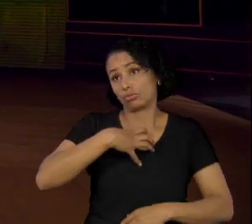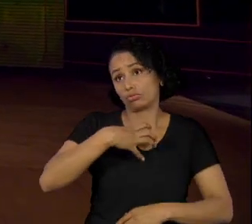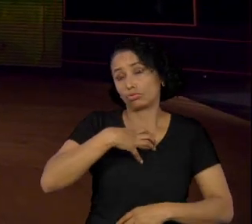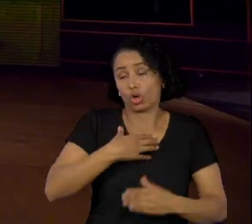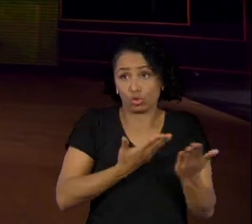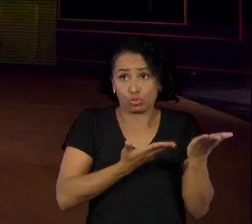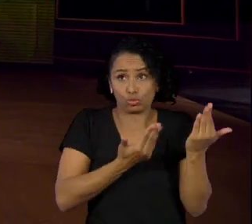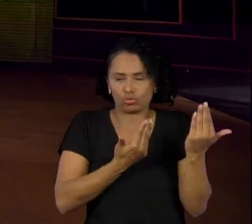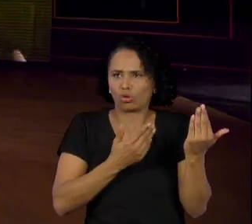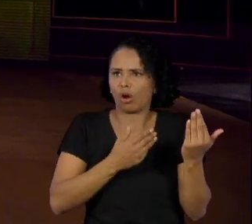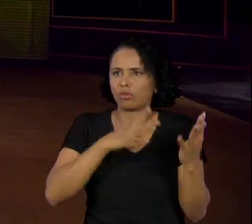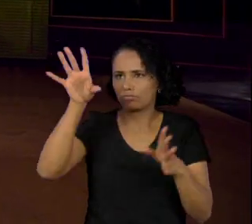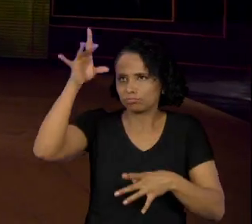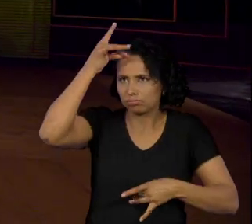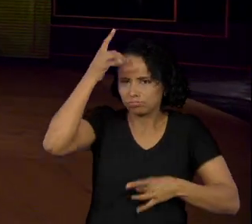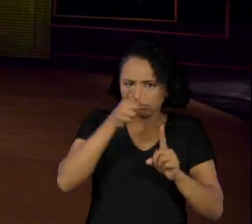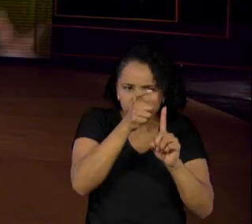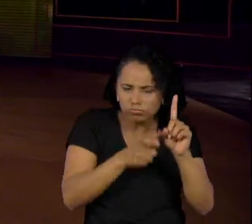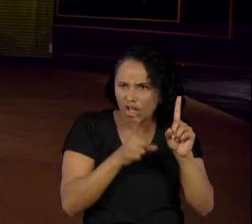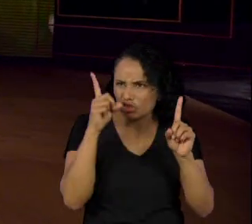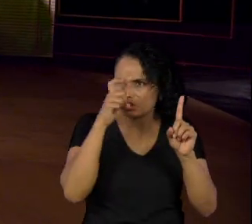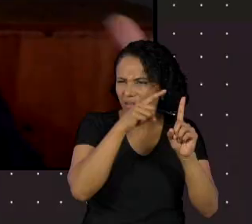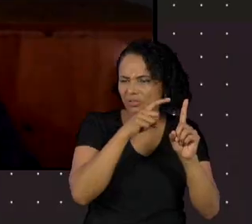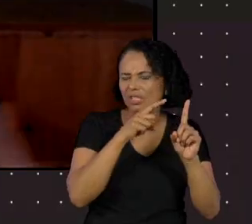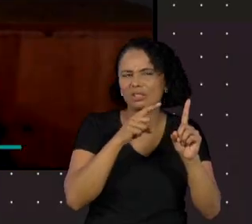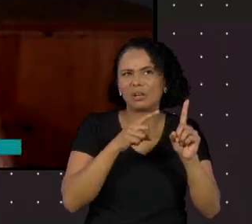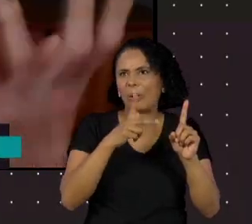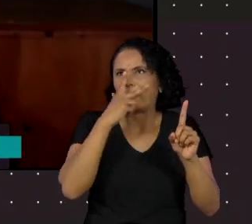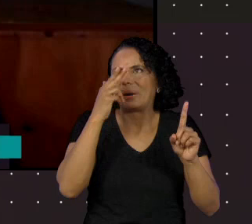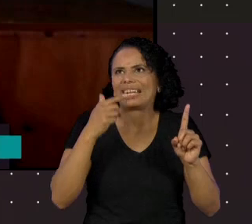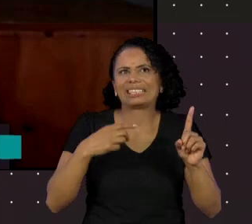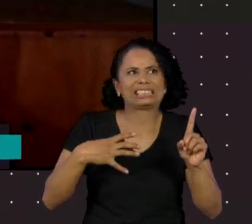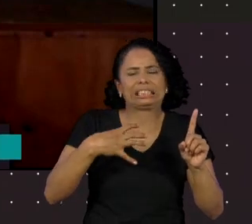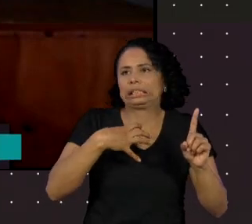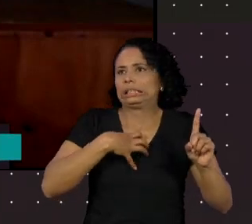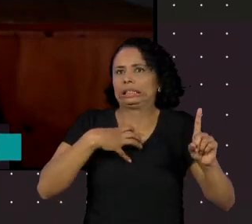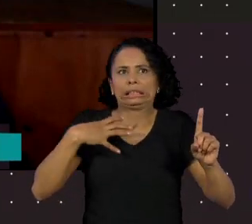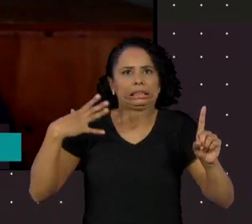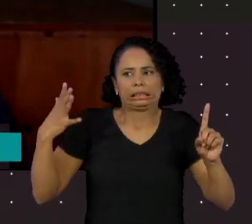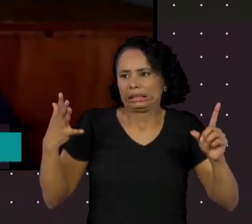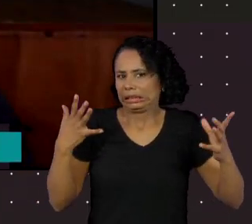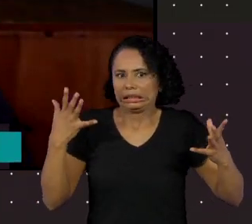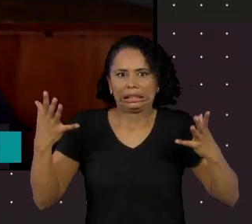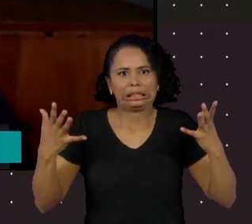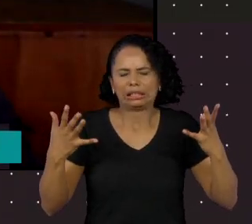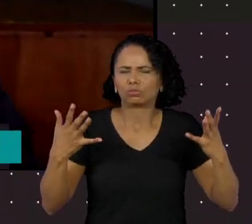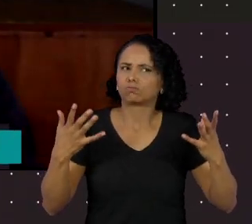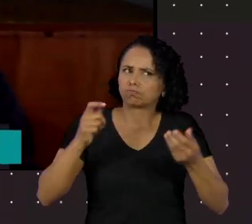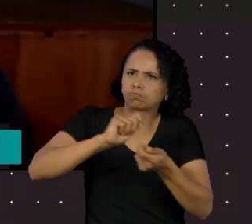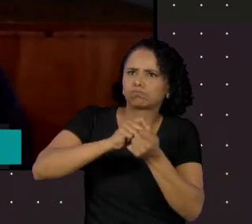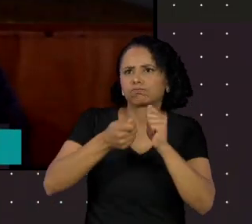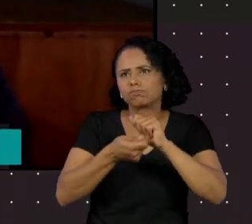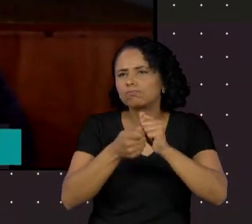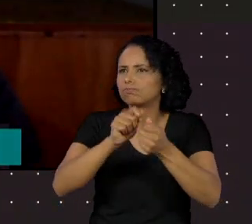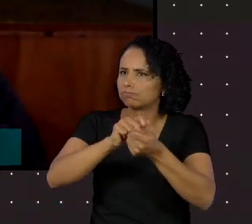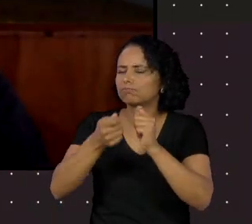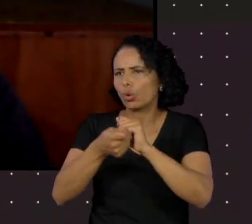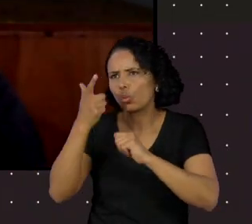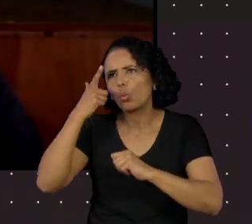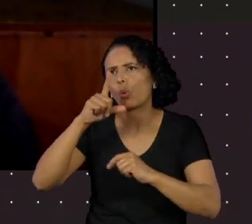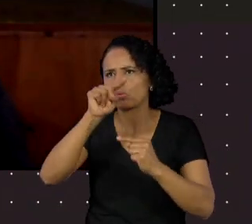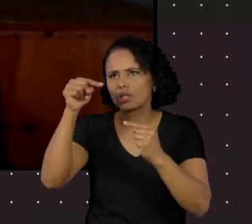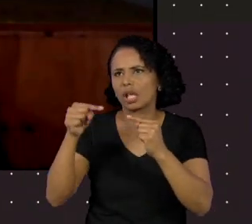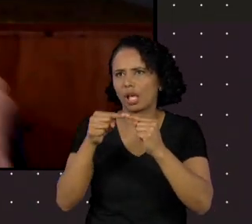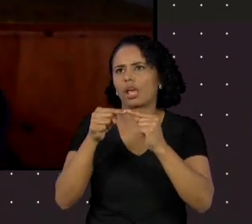difíceis, eles meio que batiam em mim e caíam ali e se encaixavam de alguma forma. E foi maravilhoso, porque a gente teve